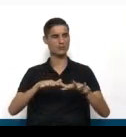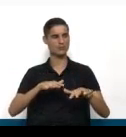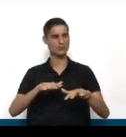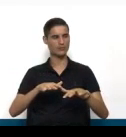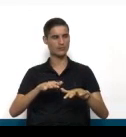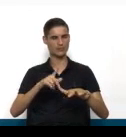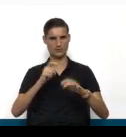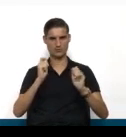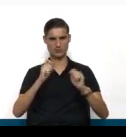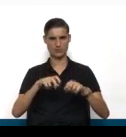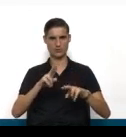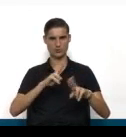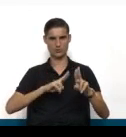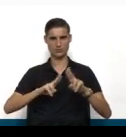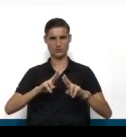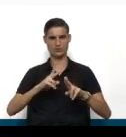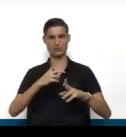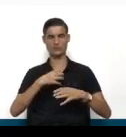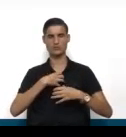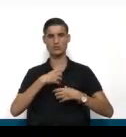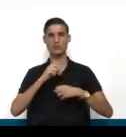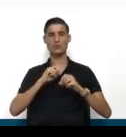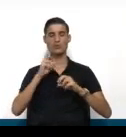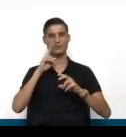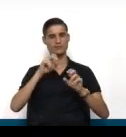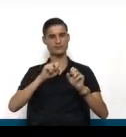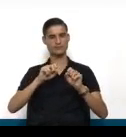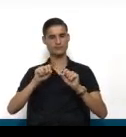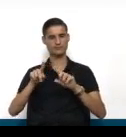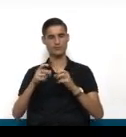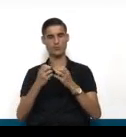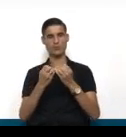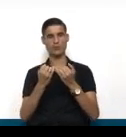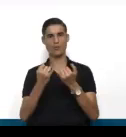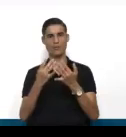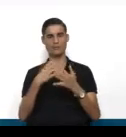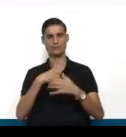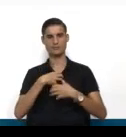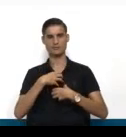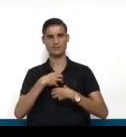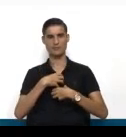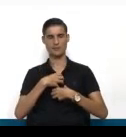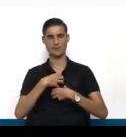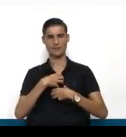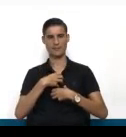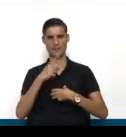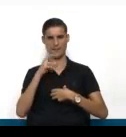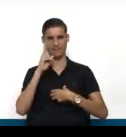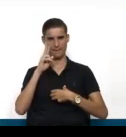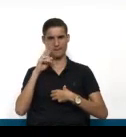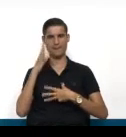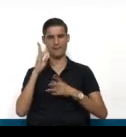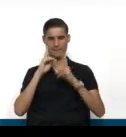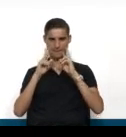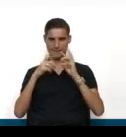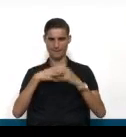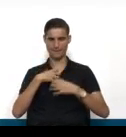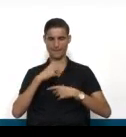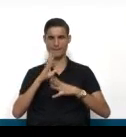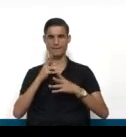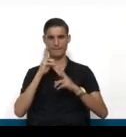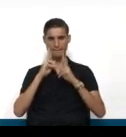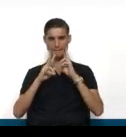Você poderia usar como modelo a seguinte equação, né? O seguinte modelo. Lembra que nós já vimos esse